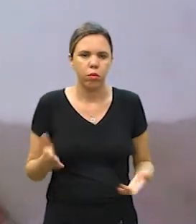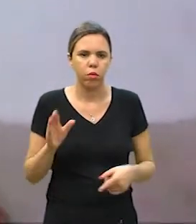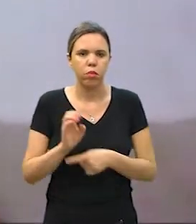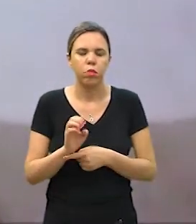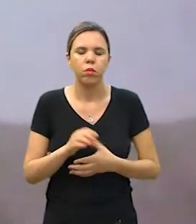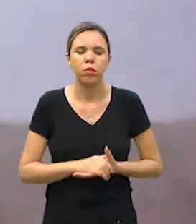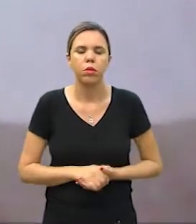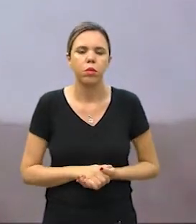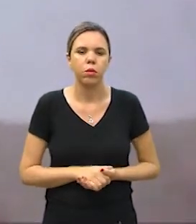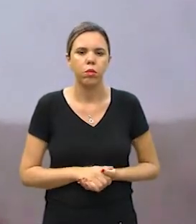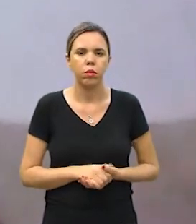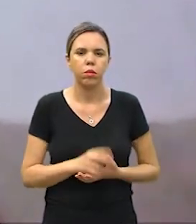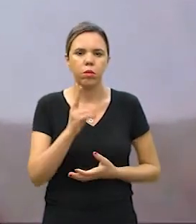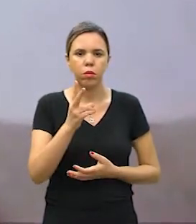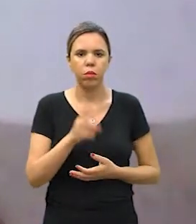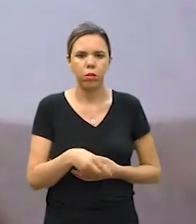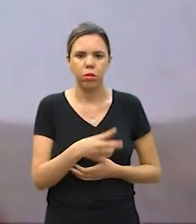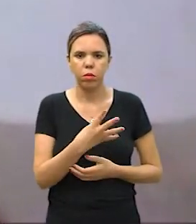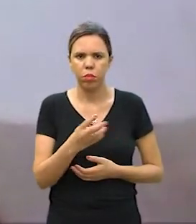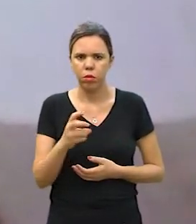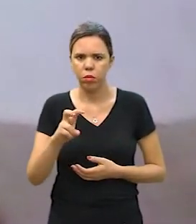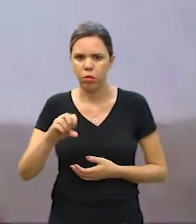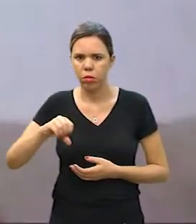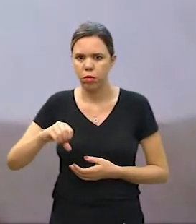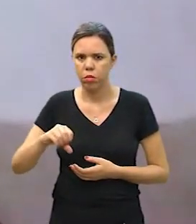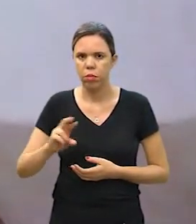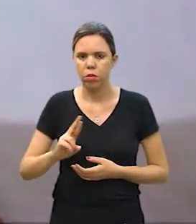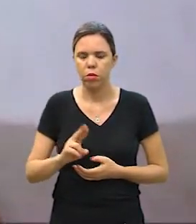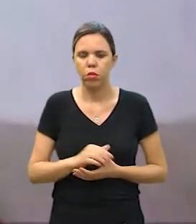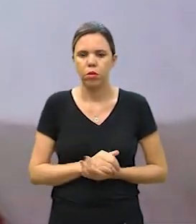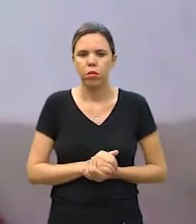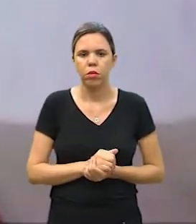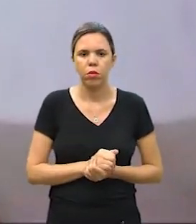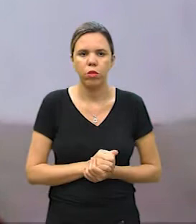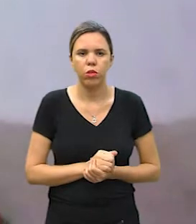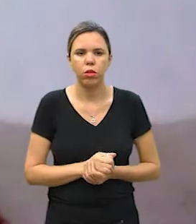na rede estadual, ganha 2.459.